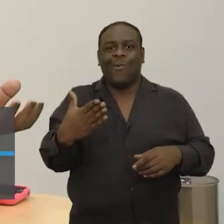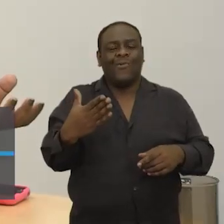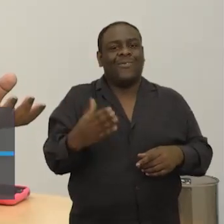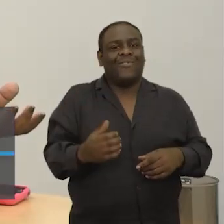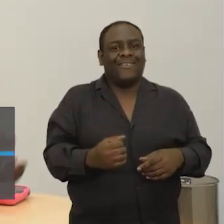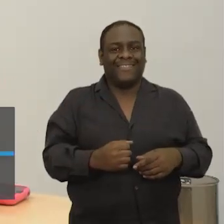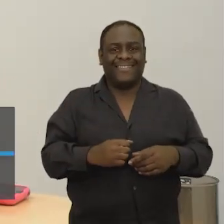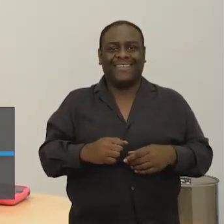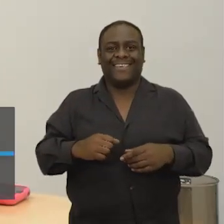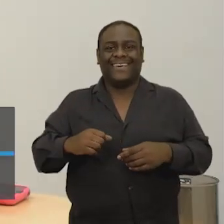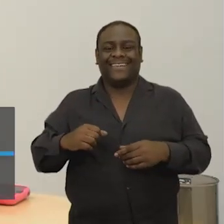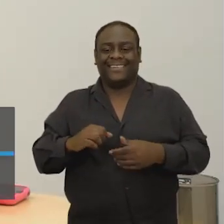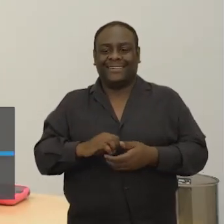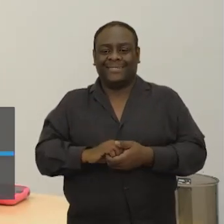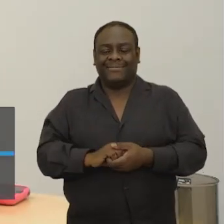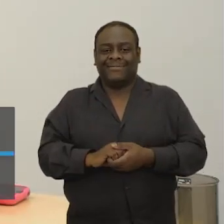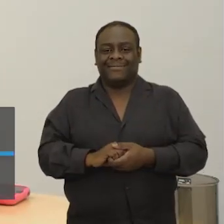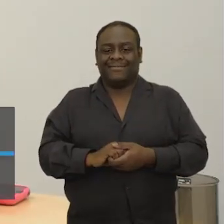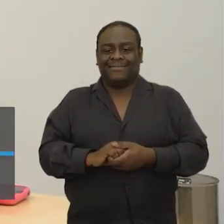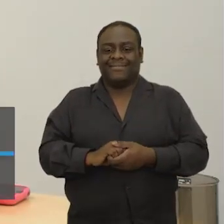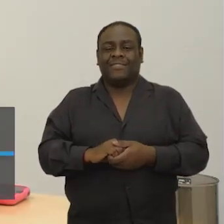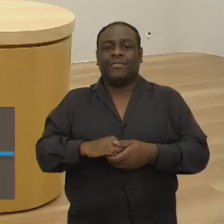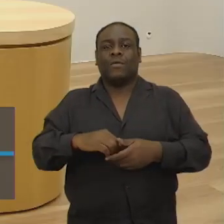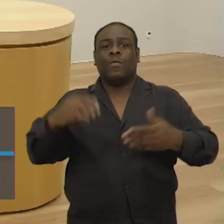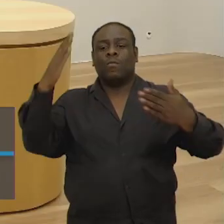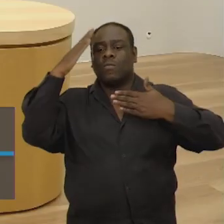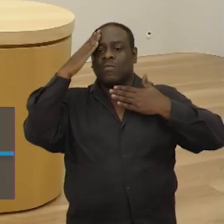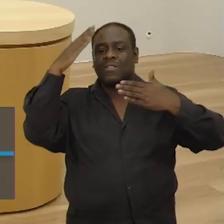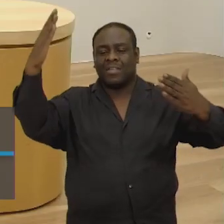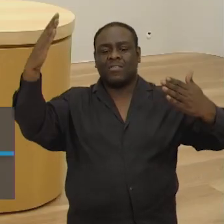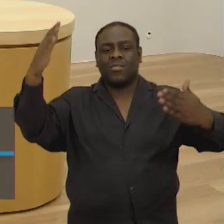a aula tenha sido, né? Que bom. Gente, um grande